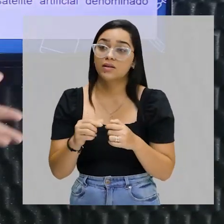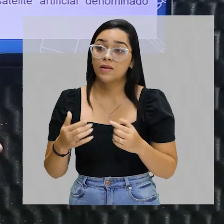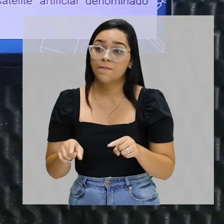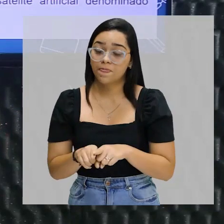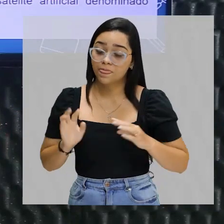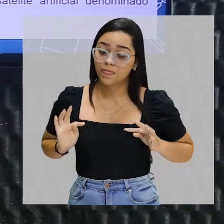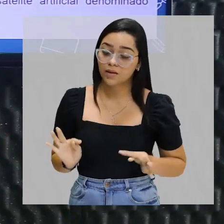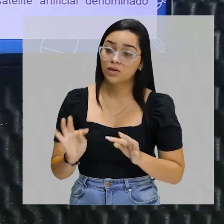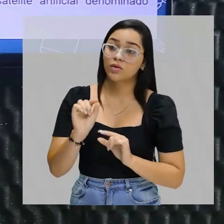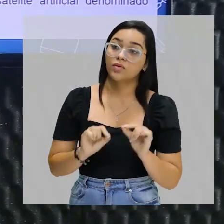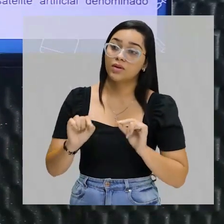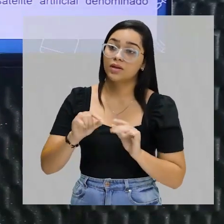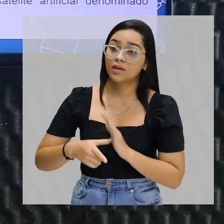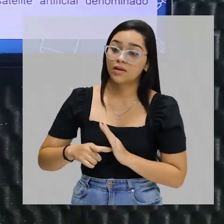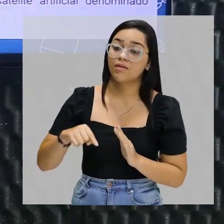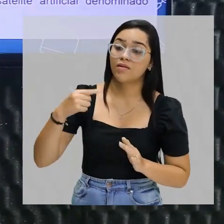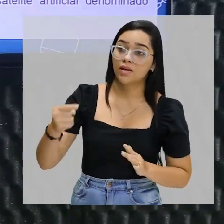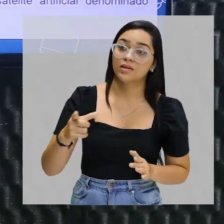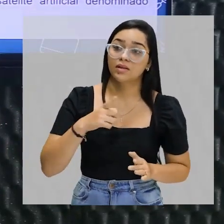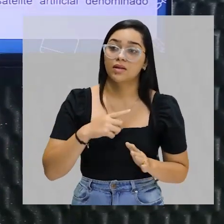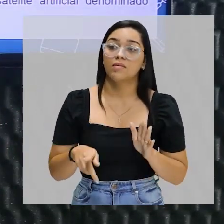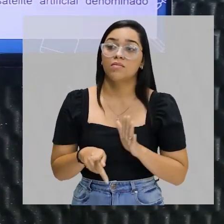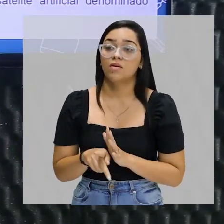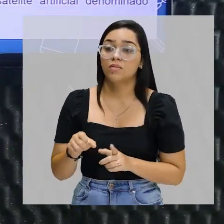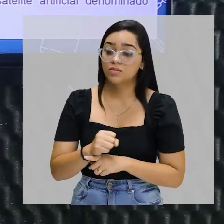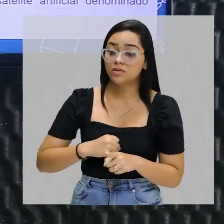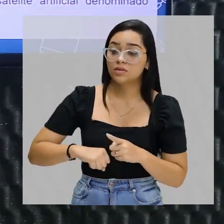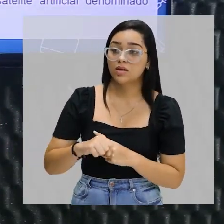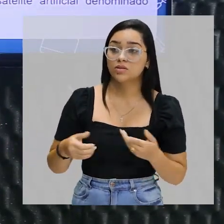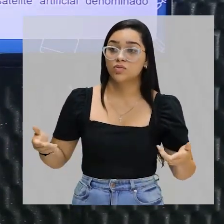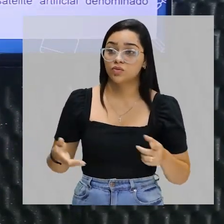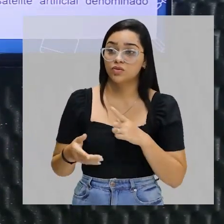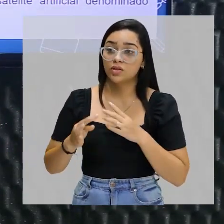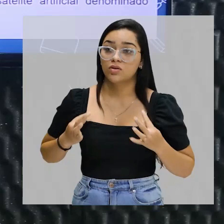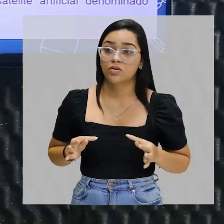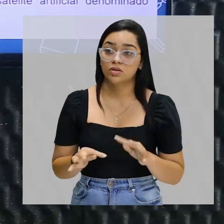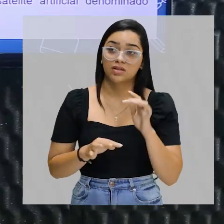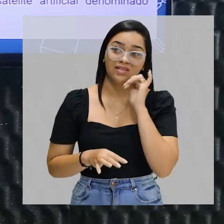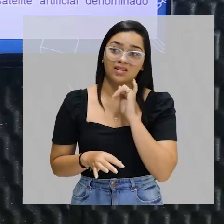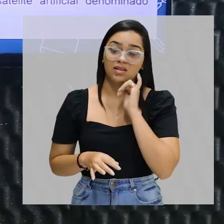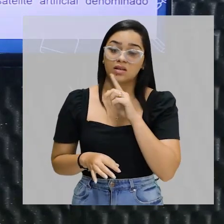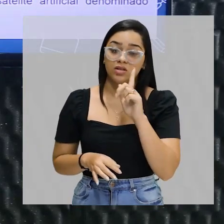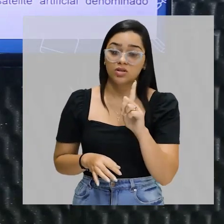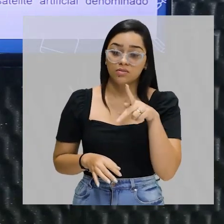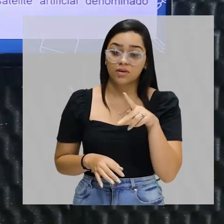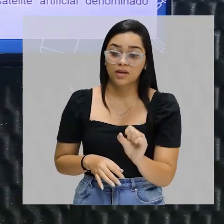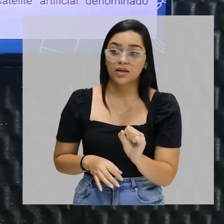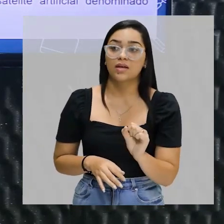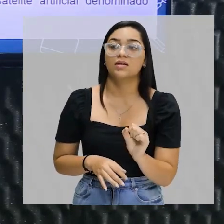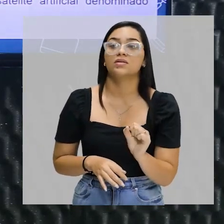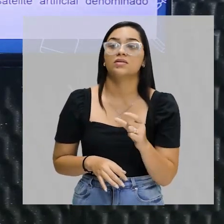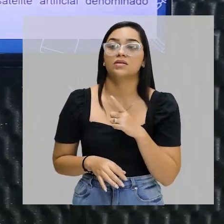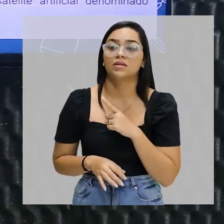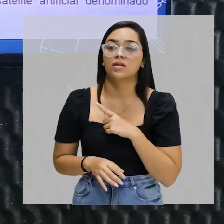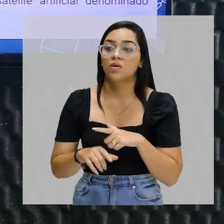tecnologias essas que há posterior vão ser aí jogadas para a sociedade então hoje tem tecnologias como por exemplo GPS tá certo que